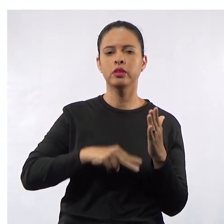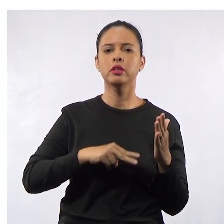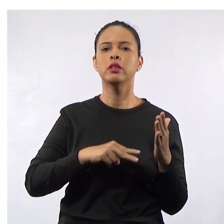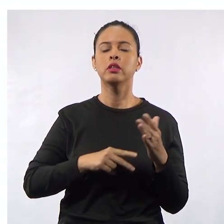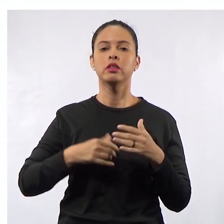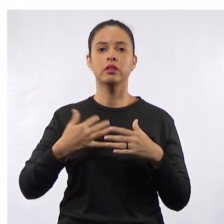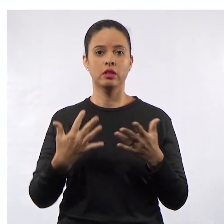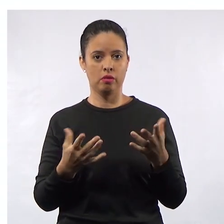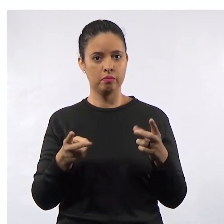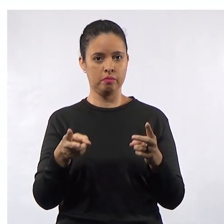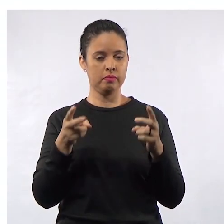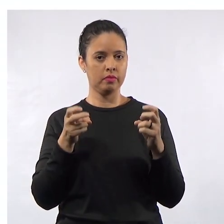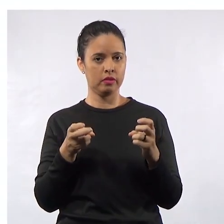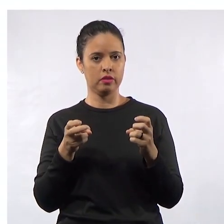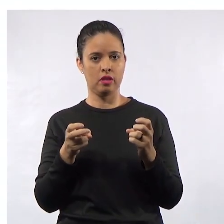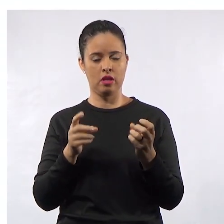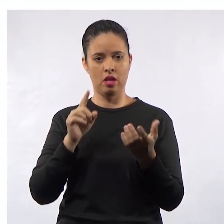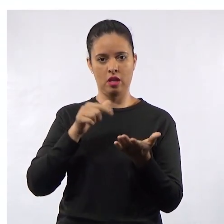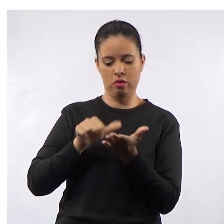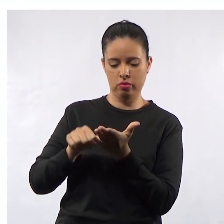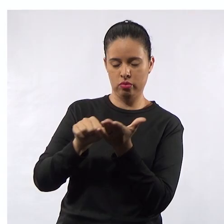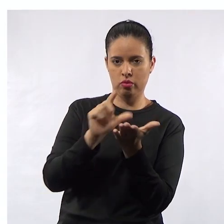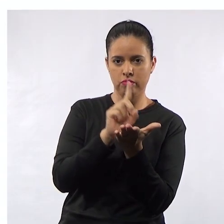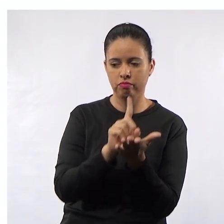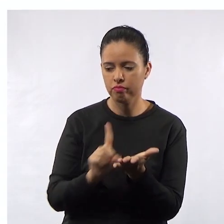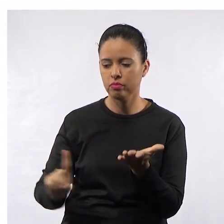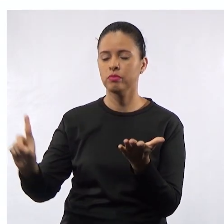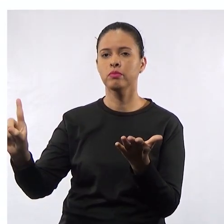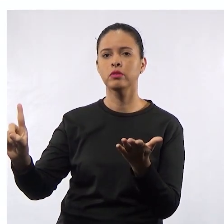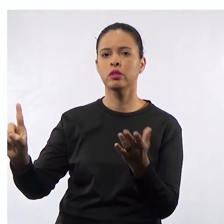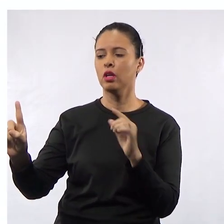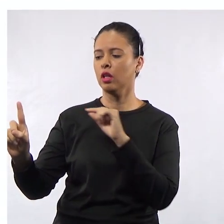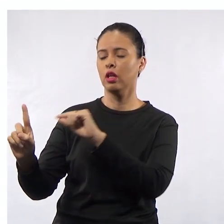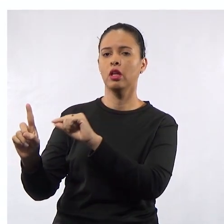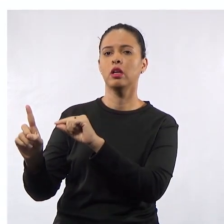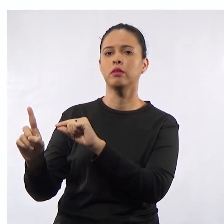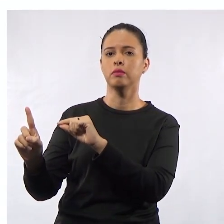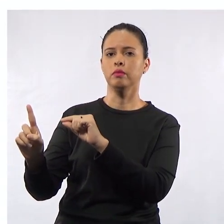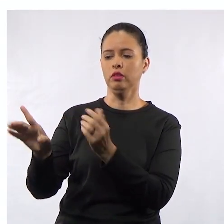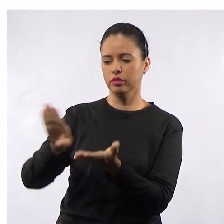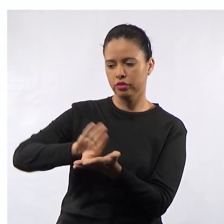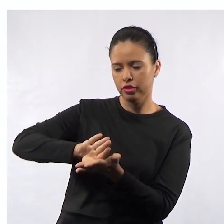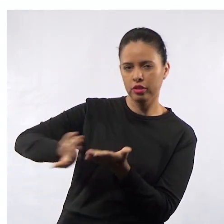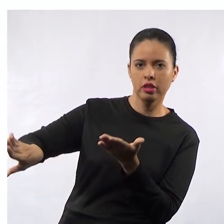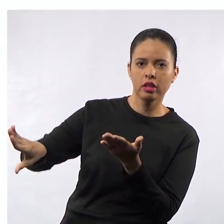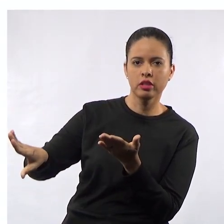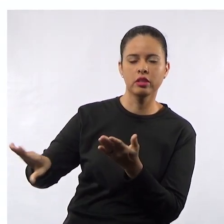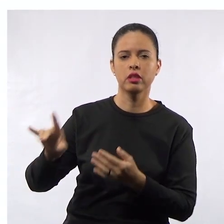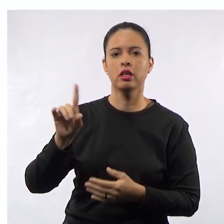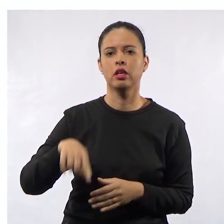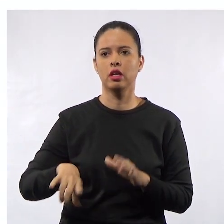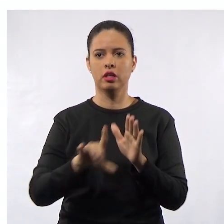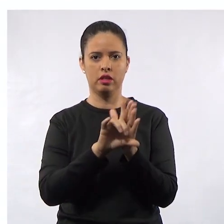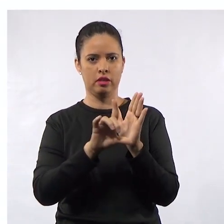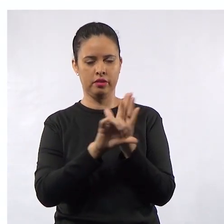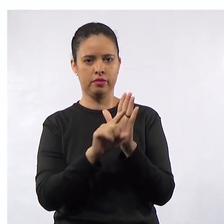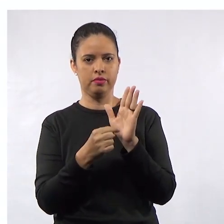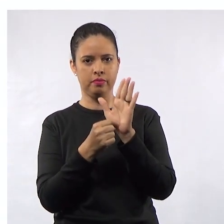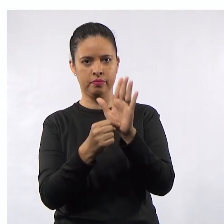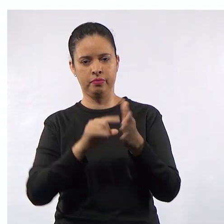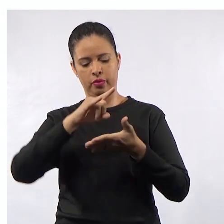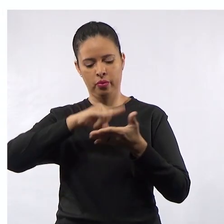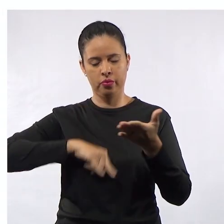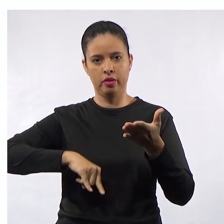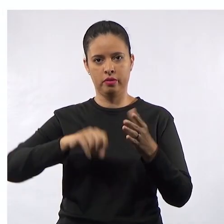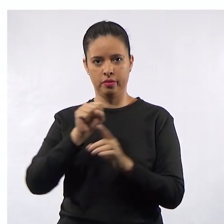então vejam só a retirada do sócio sobre a retirada do sócio né nos casos previstos em